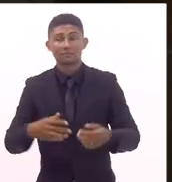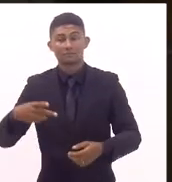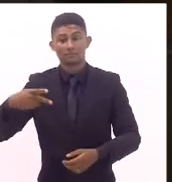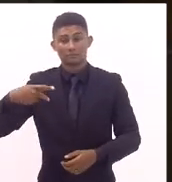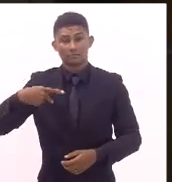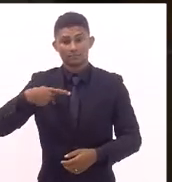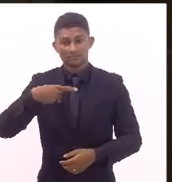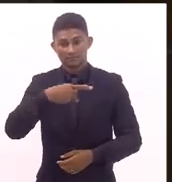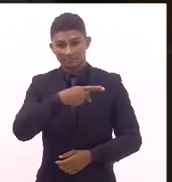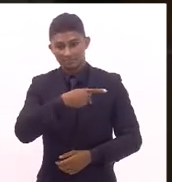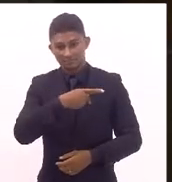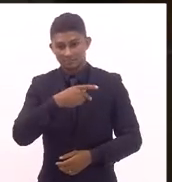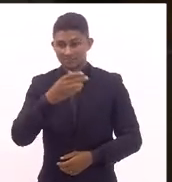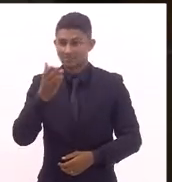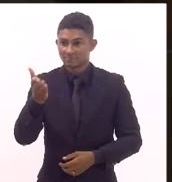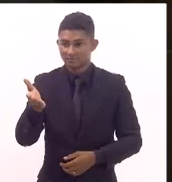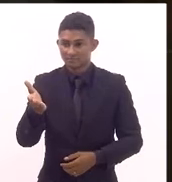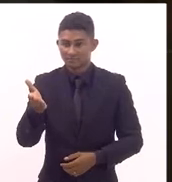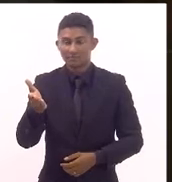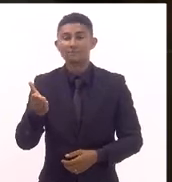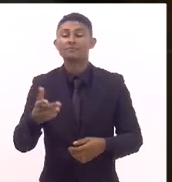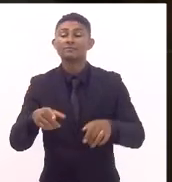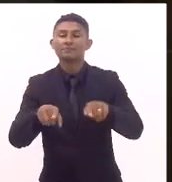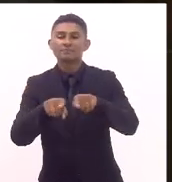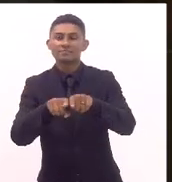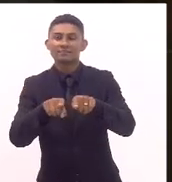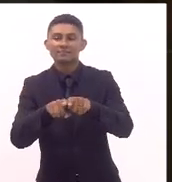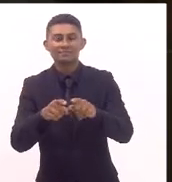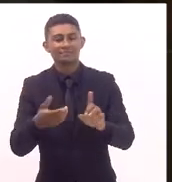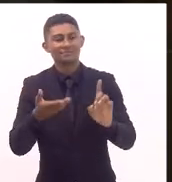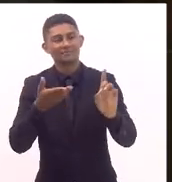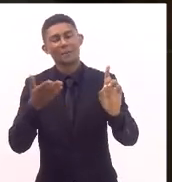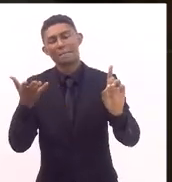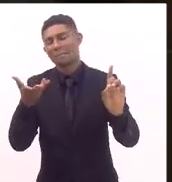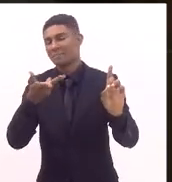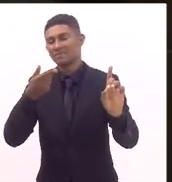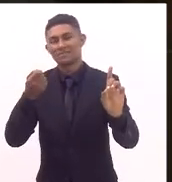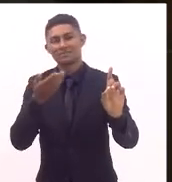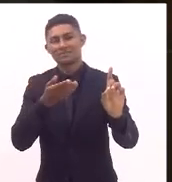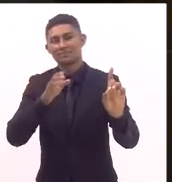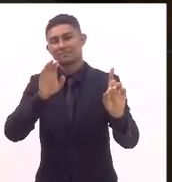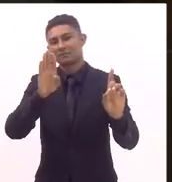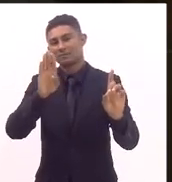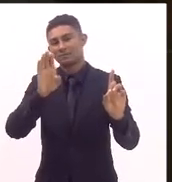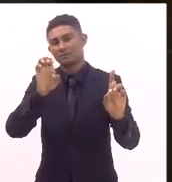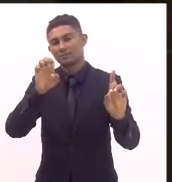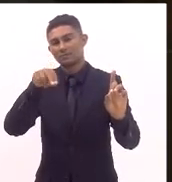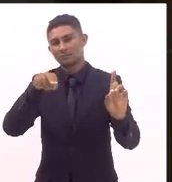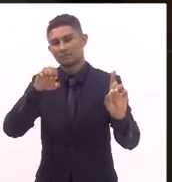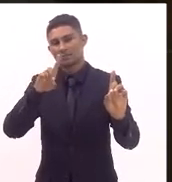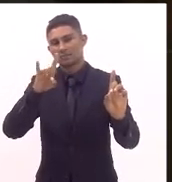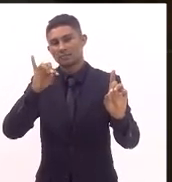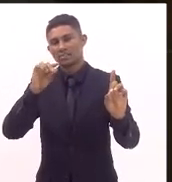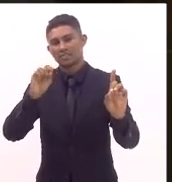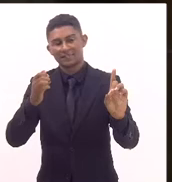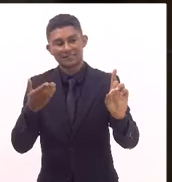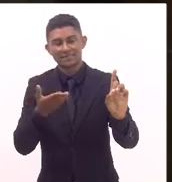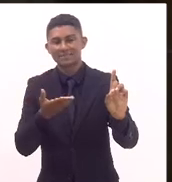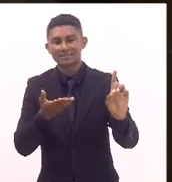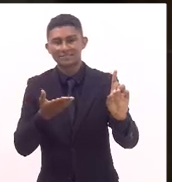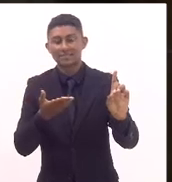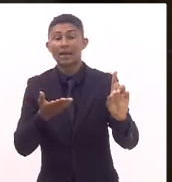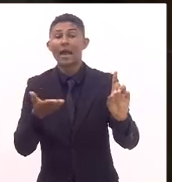pastor amado e minha querida maravilhosa Benedita da Silva aliás também a nossa